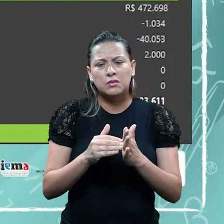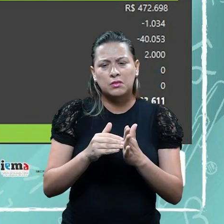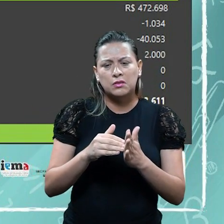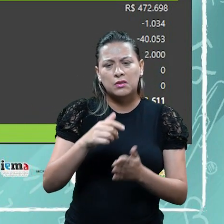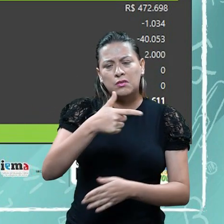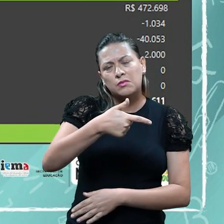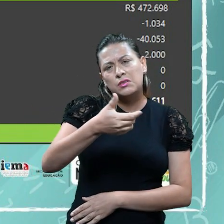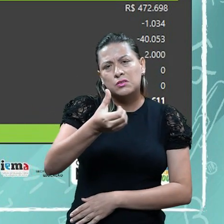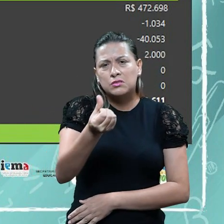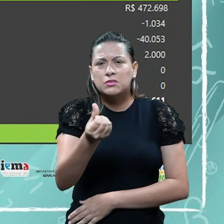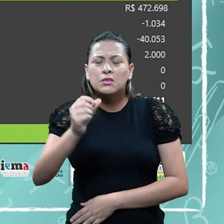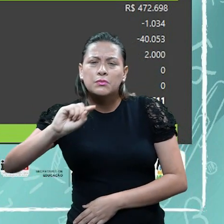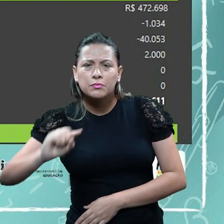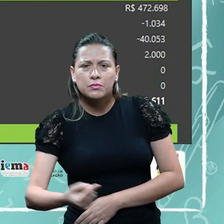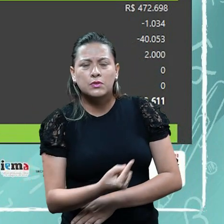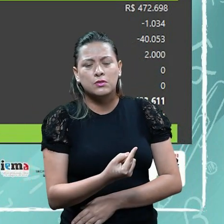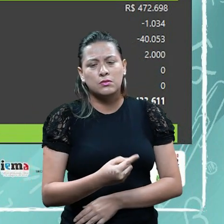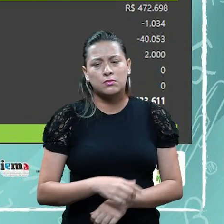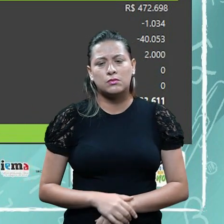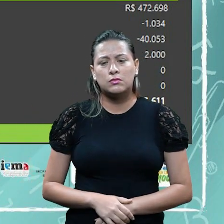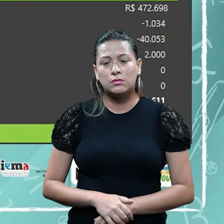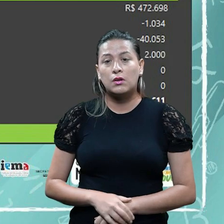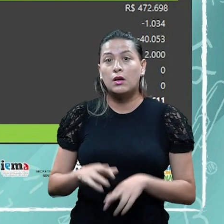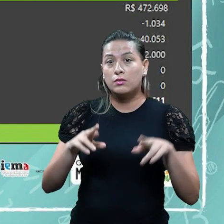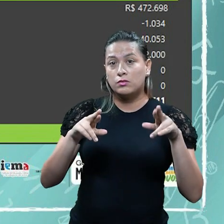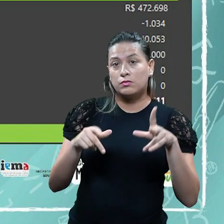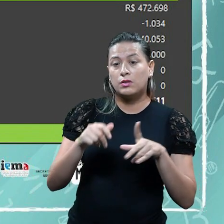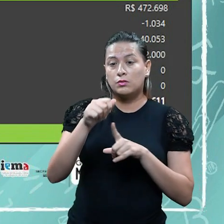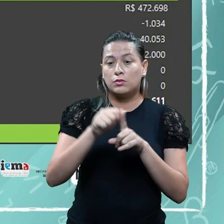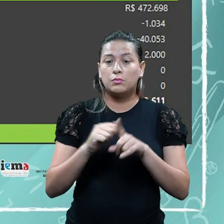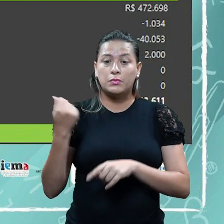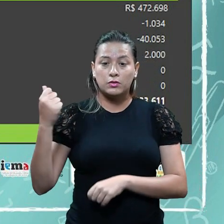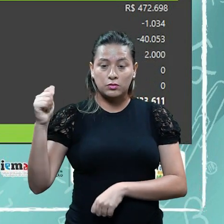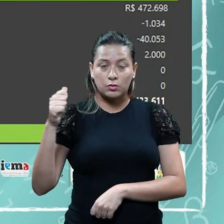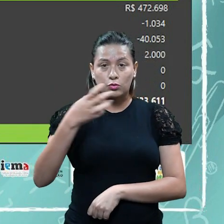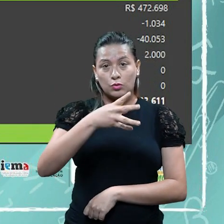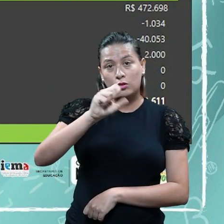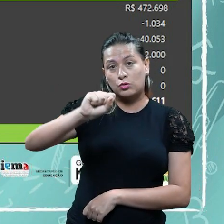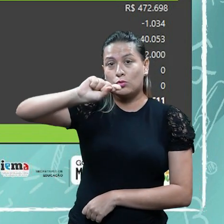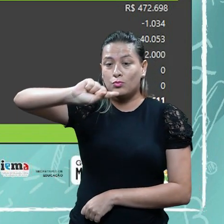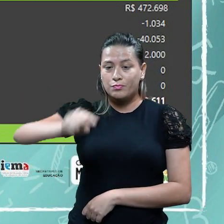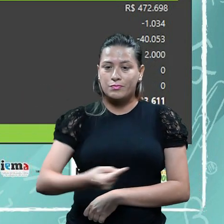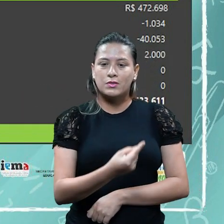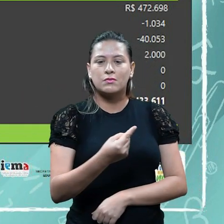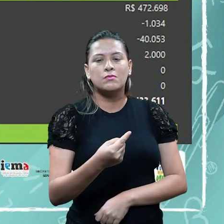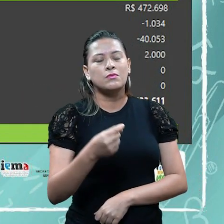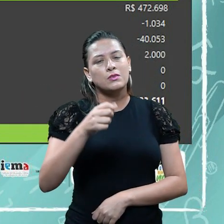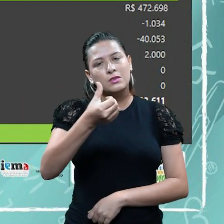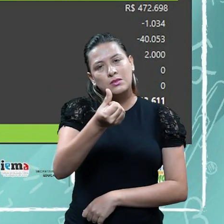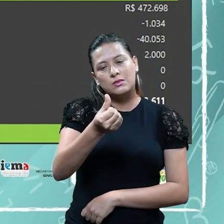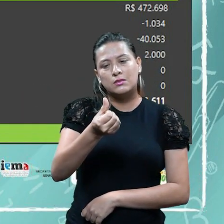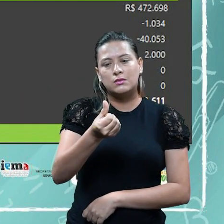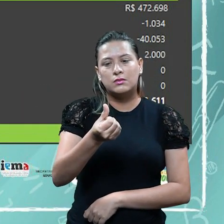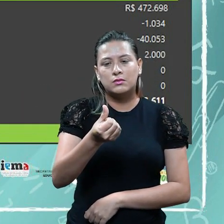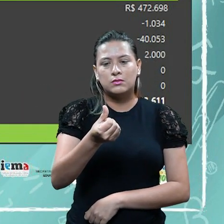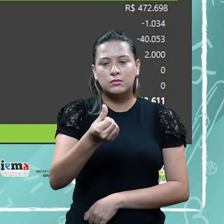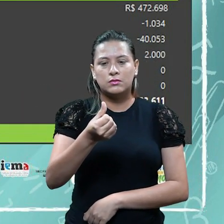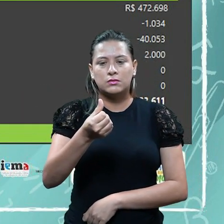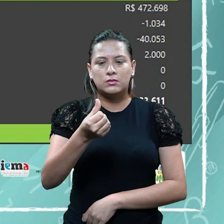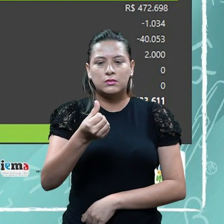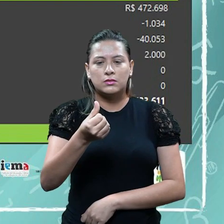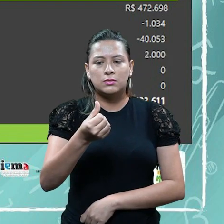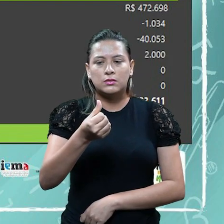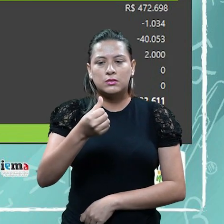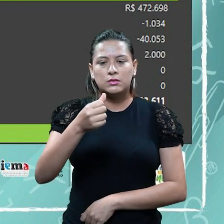26.802. A diferença é em agosto que pulou para 48.635. Então esse custo aqui quase que dobrou